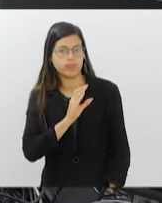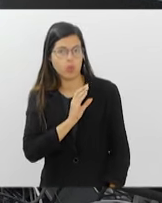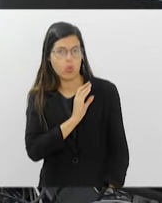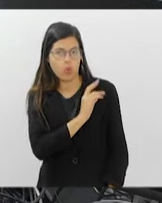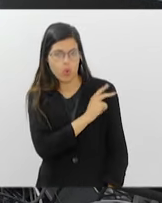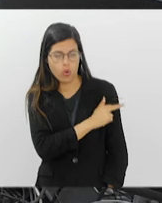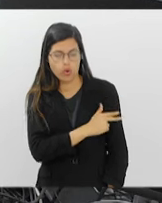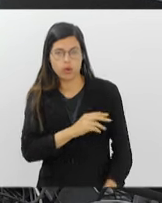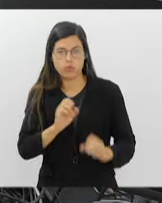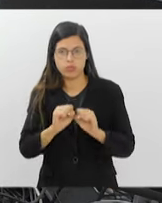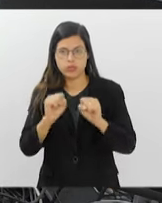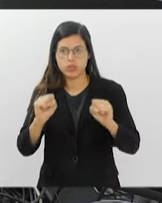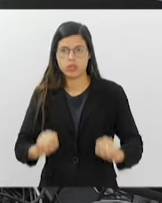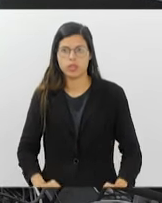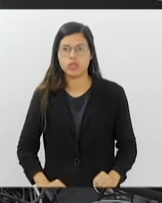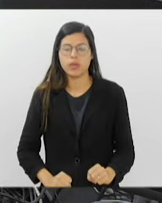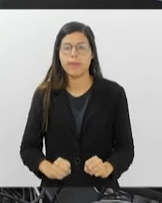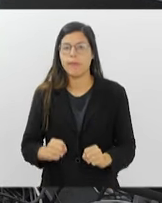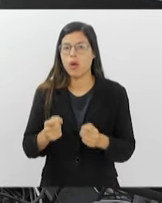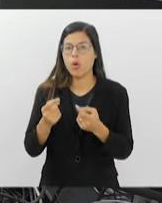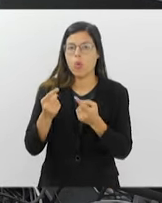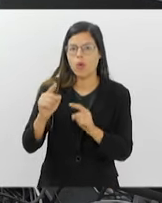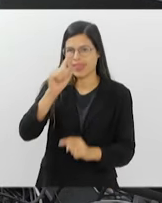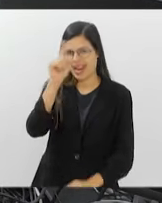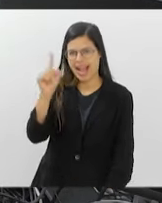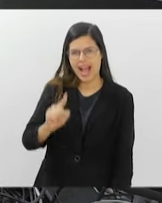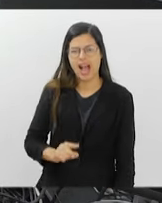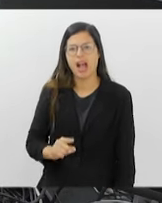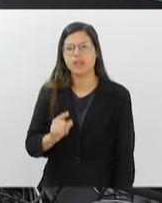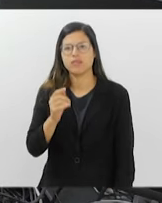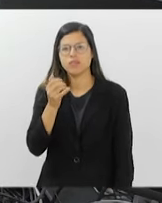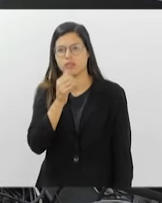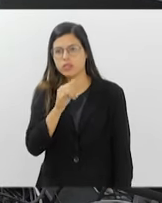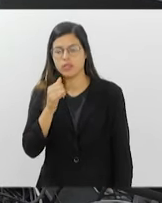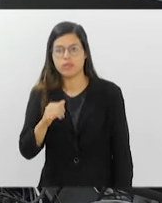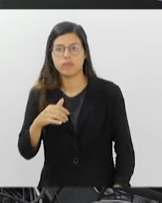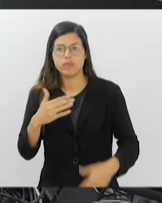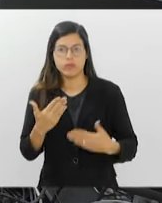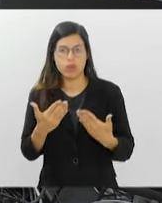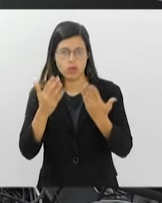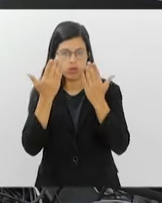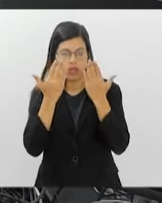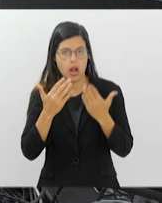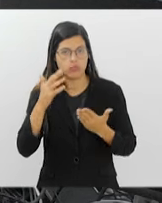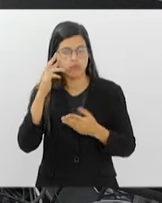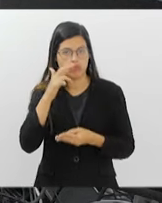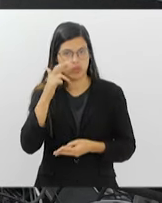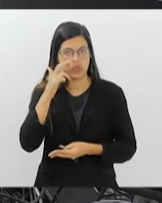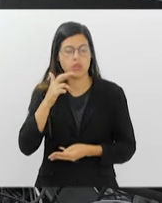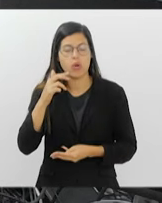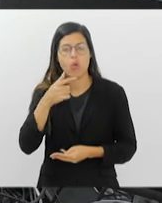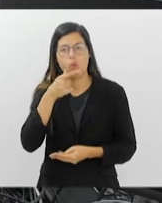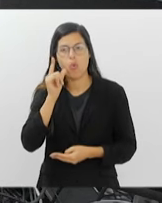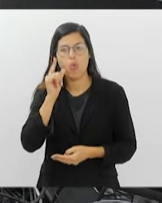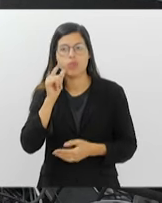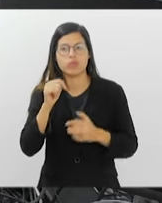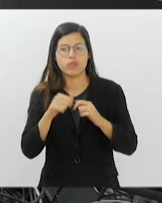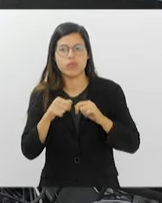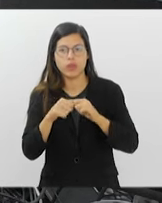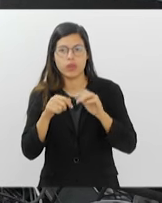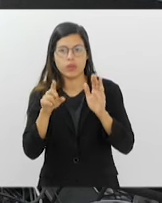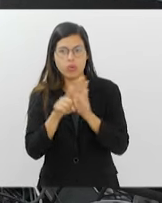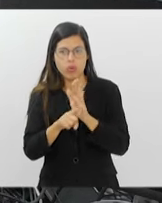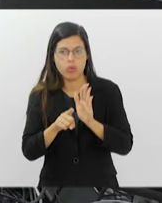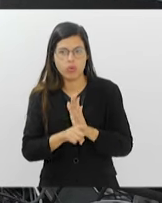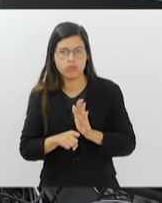atmosféricas estão funcionando bem na nossa vistoria de ontem foi feito um questionário grande e esse datif eu tenho que